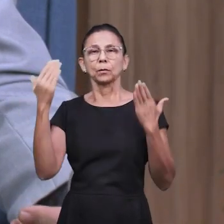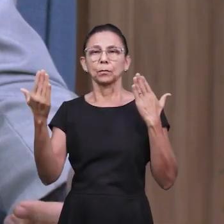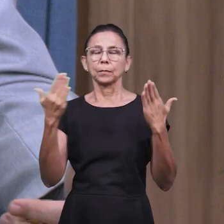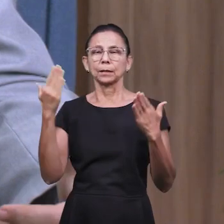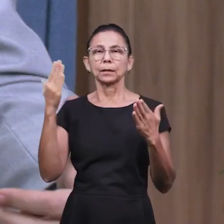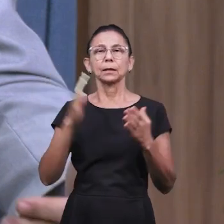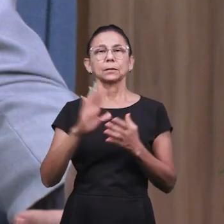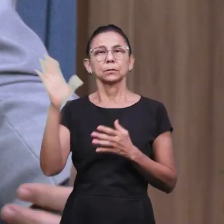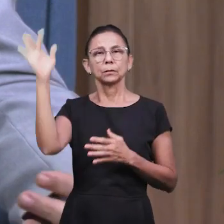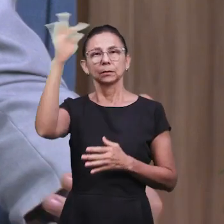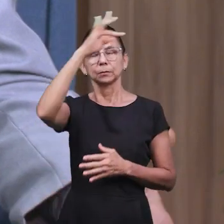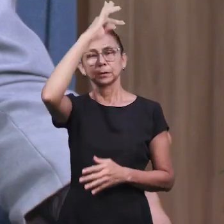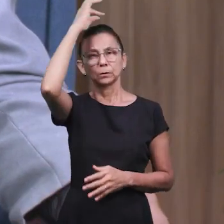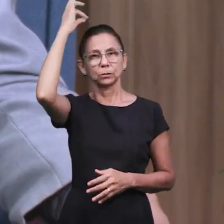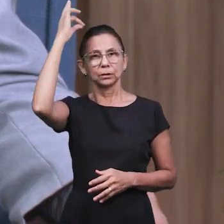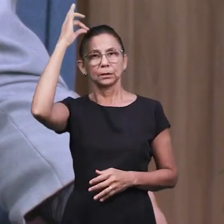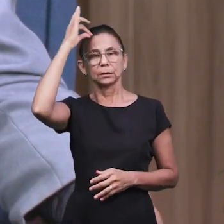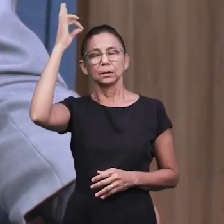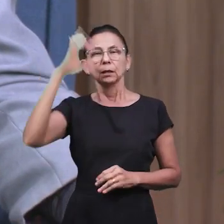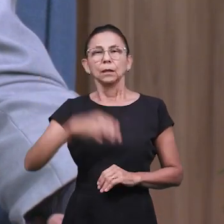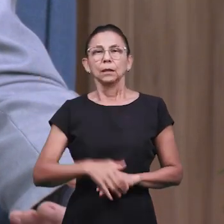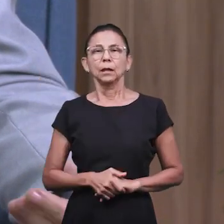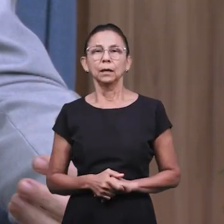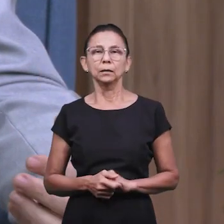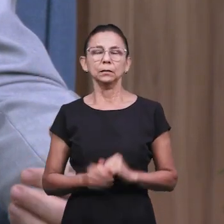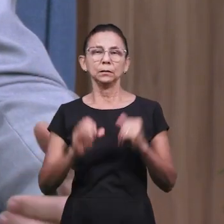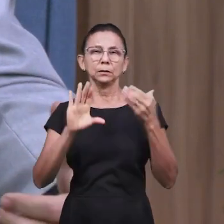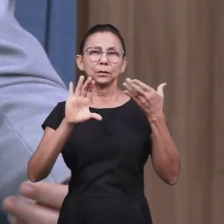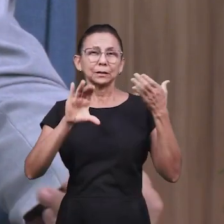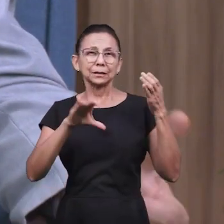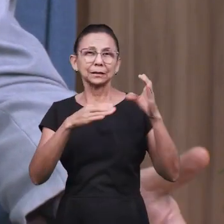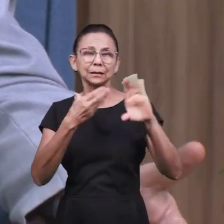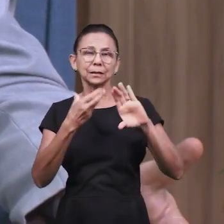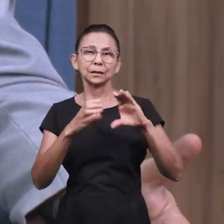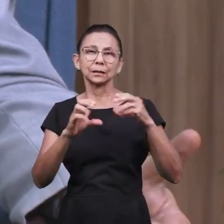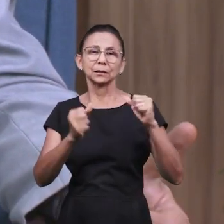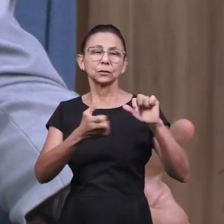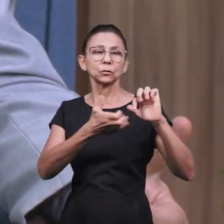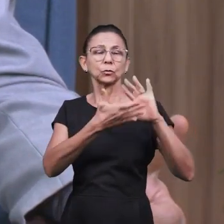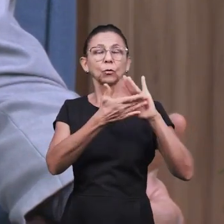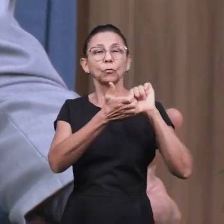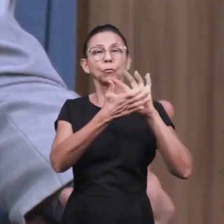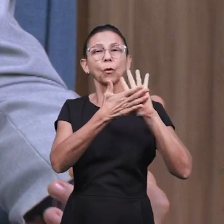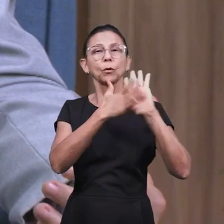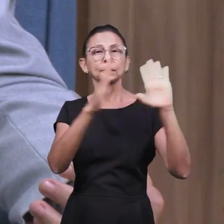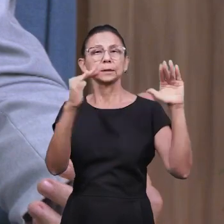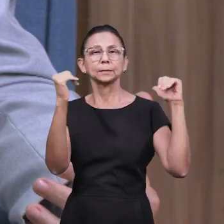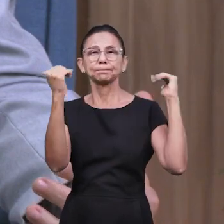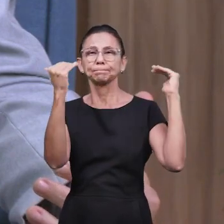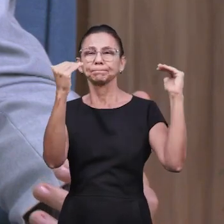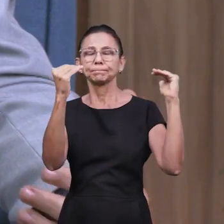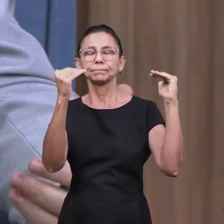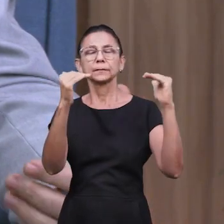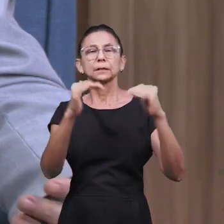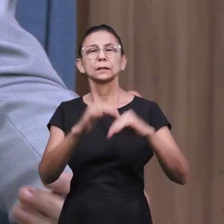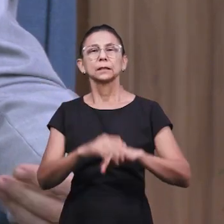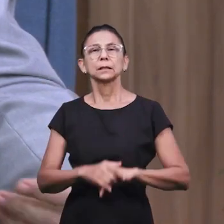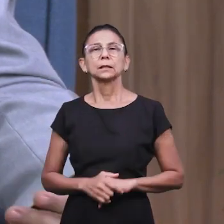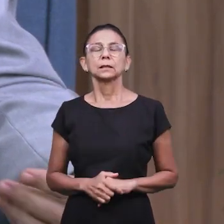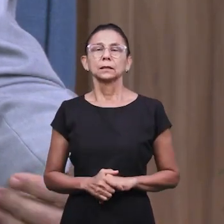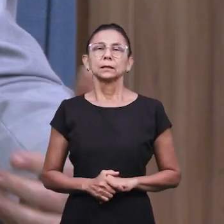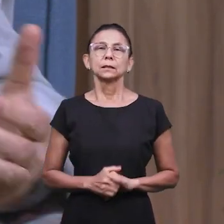nós vimos que esse cântico dos cânticos, ele se refere ao amor dos amores, né? E